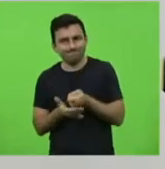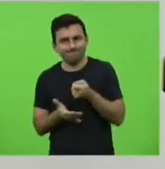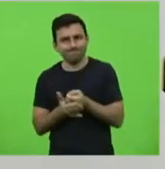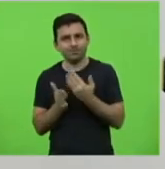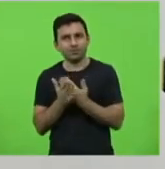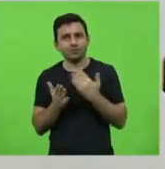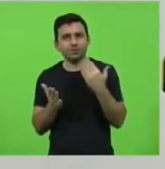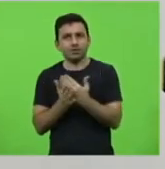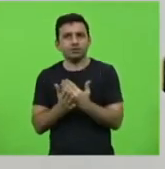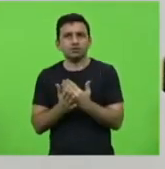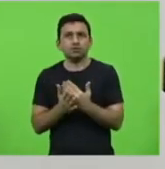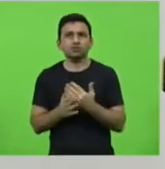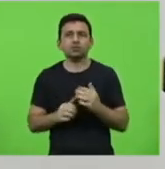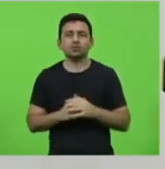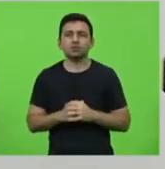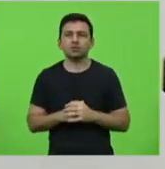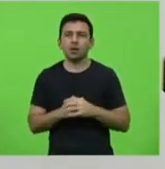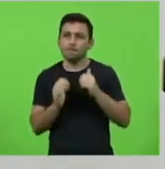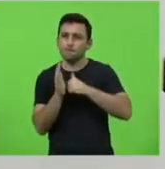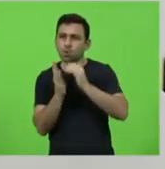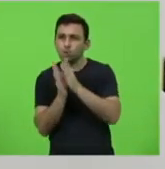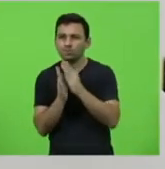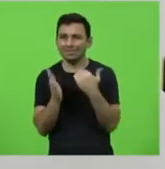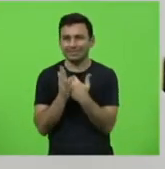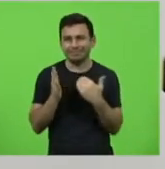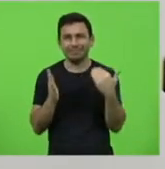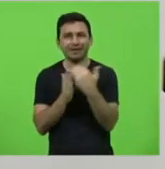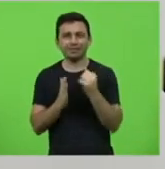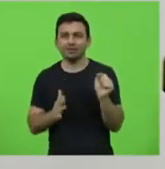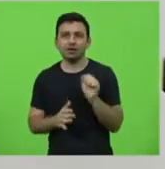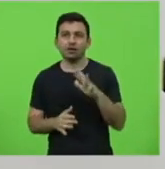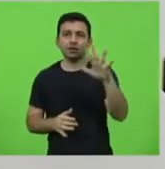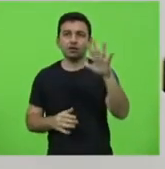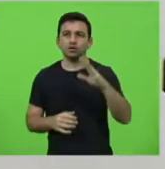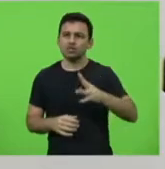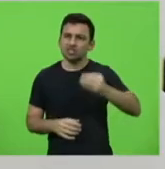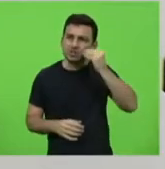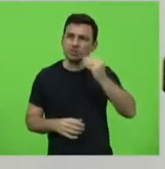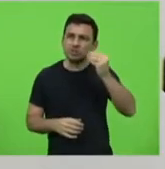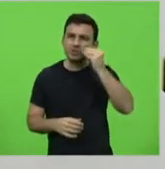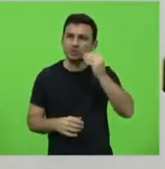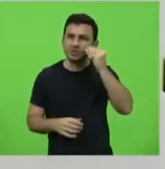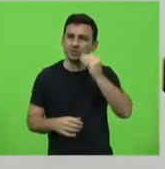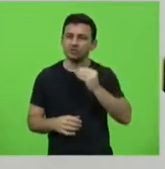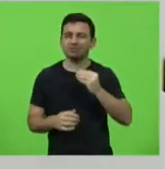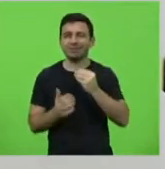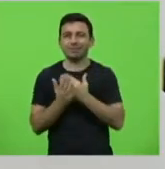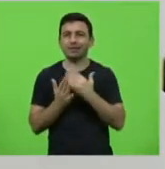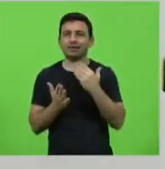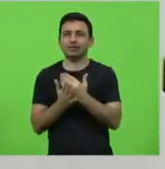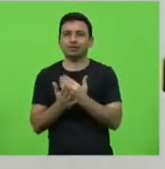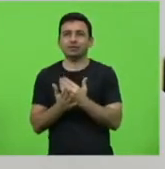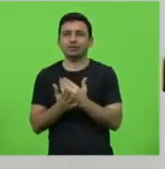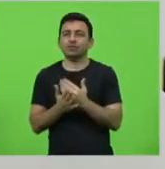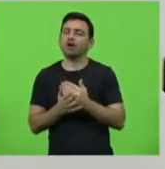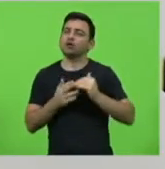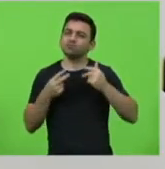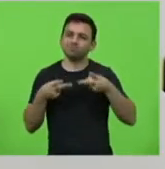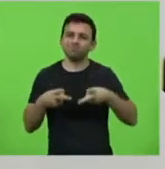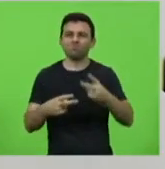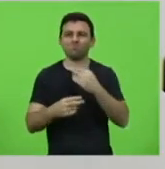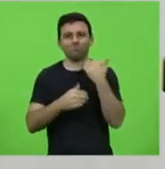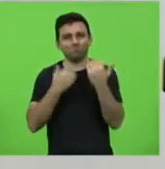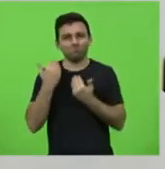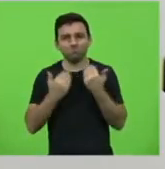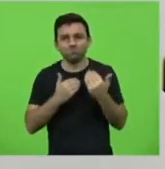número, né, aumentando as multas, enfim, todo o arcabouço que nós temos tentado reduzir, mas continuam mortes,